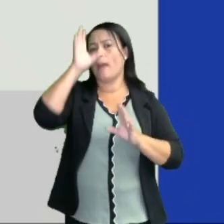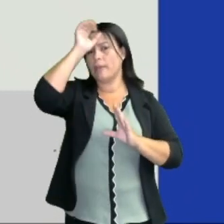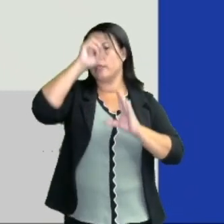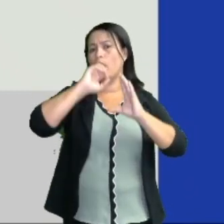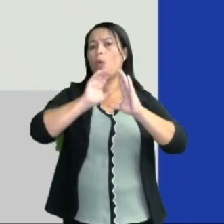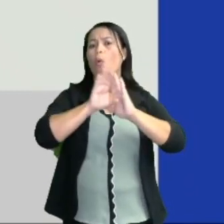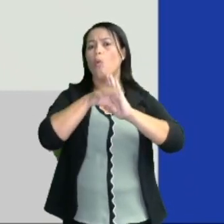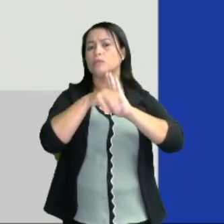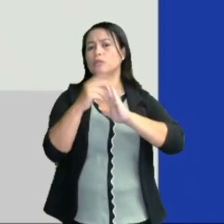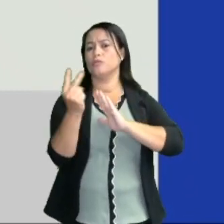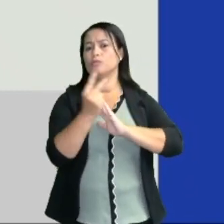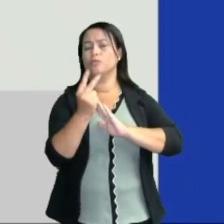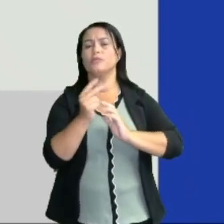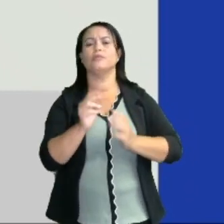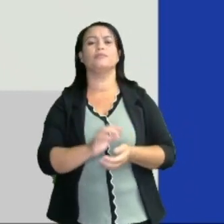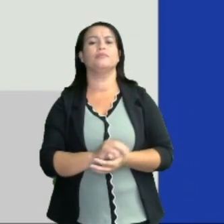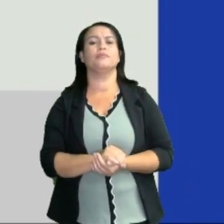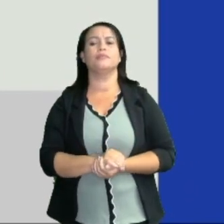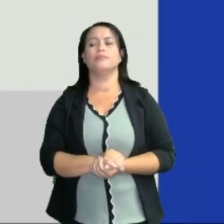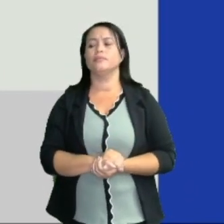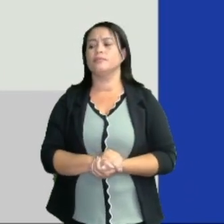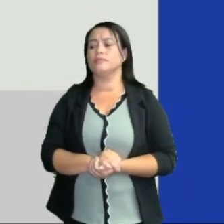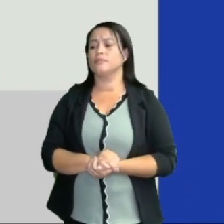conceito dos dois.